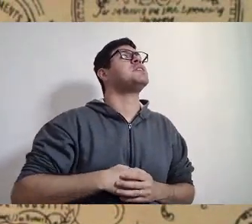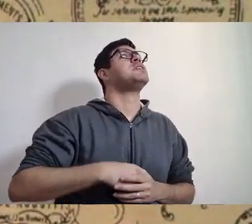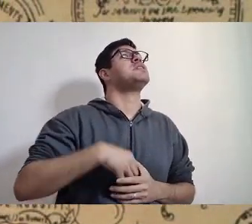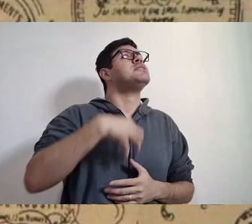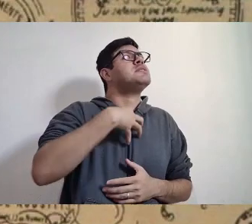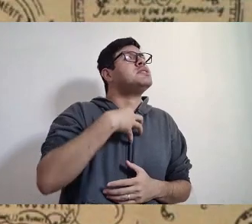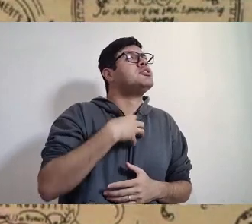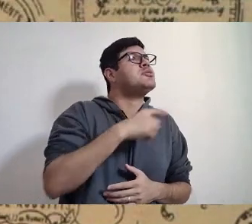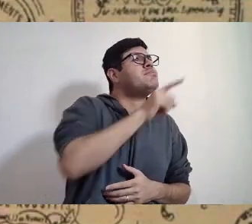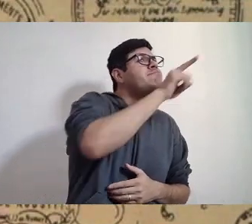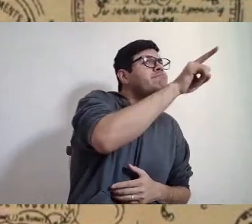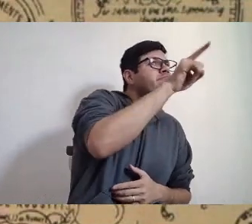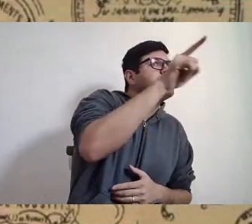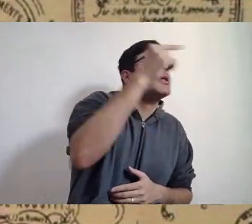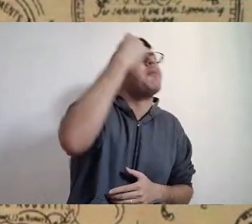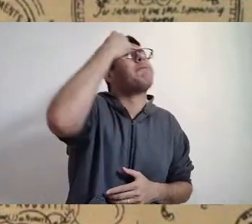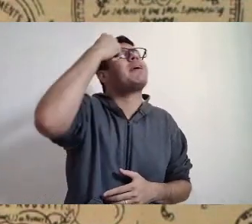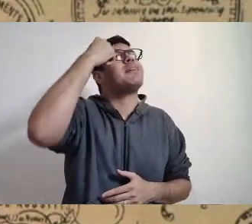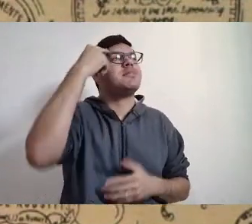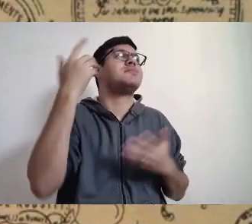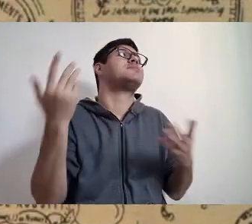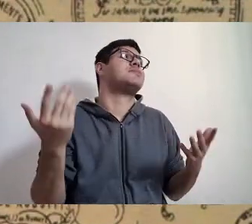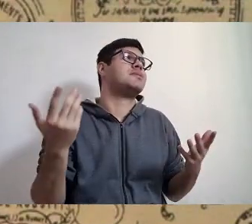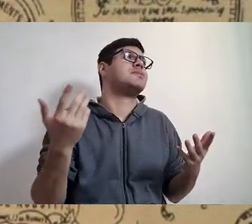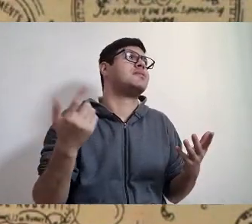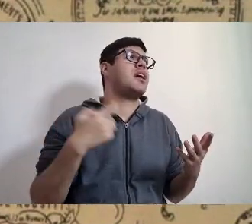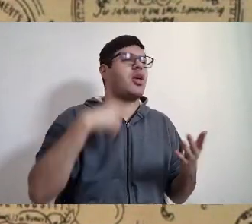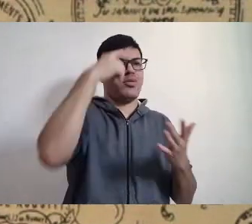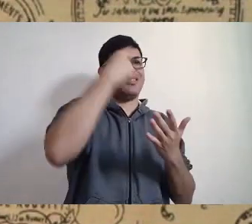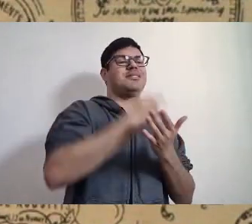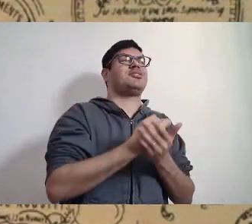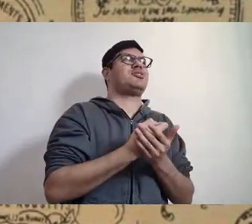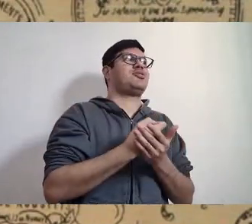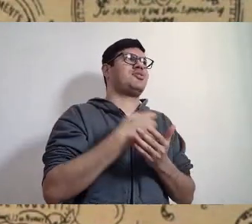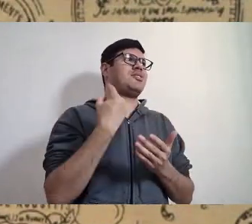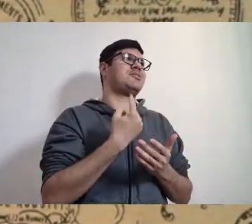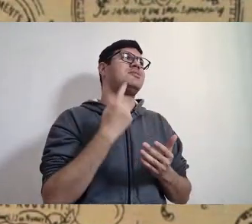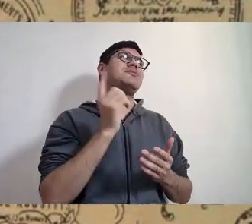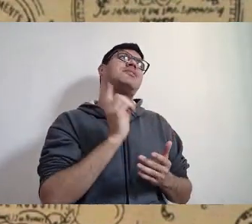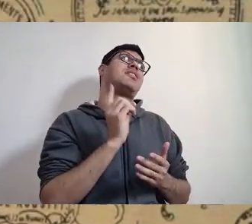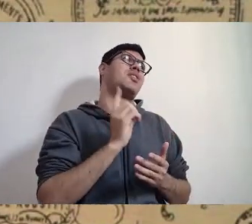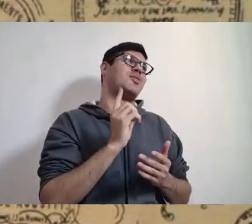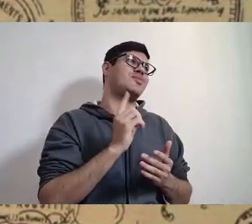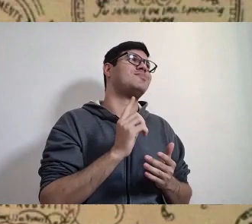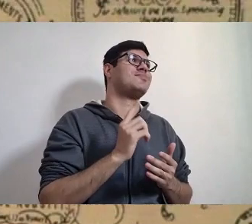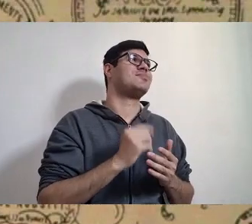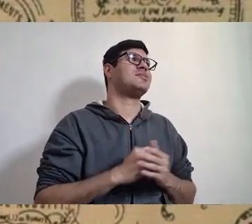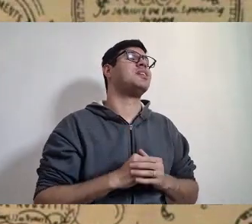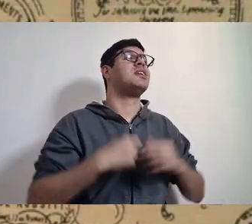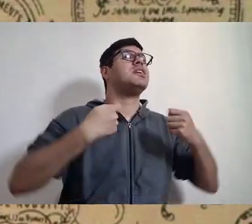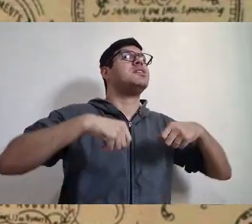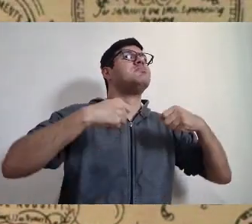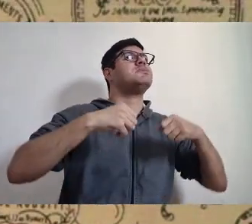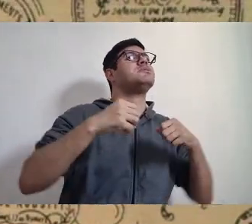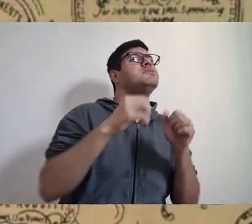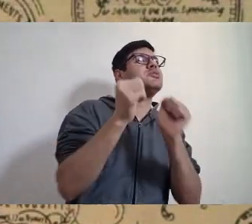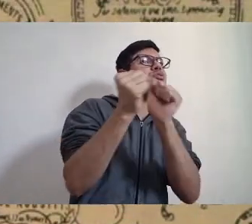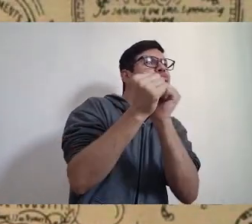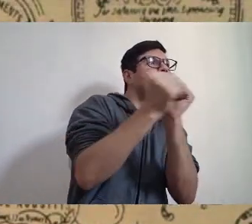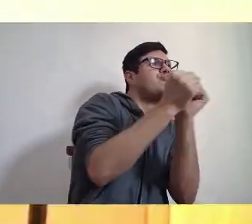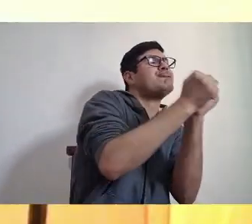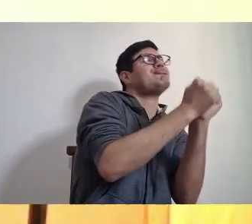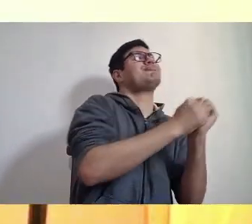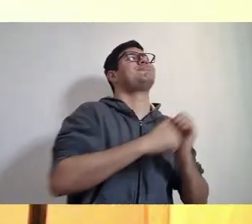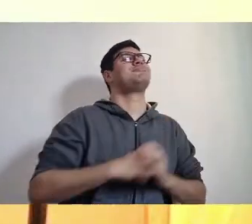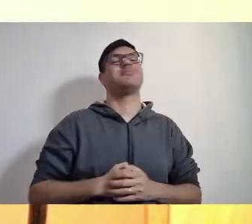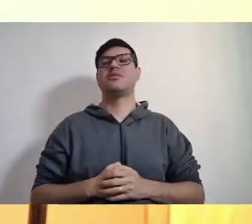da população aí o que eles também sentem. Não é só uma decisão aqui, desse lado, né? A gente tem que fazer isso conjuntamente. Tem aqueles que são